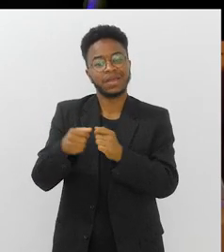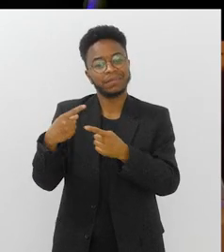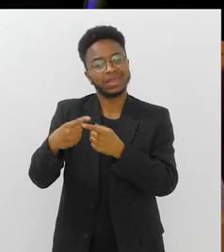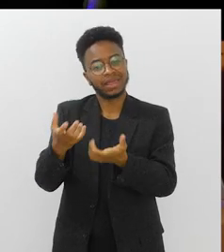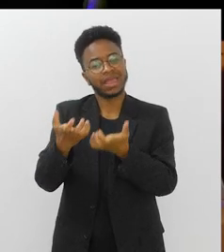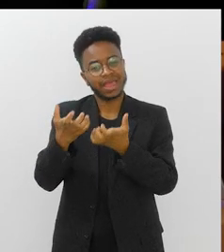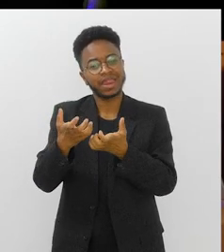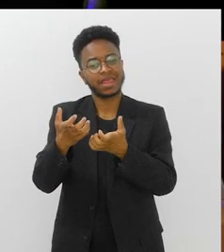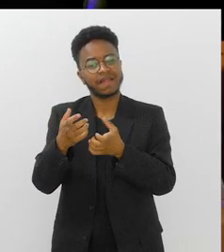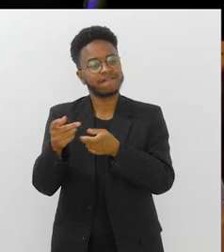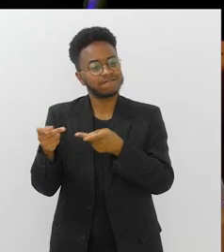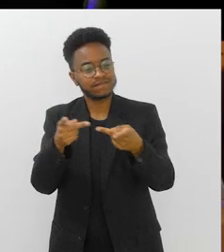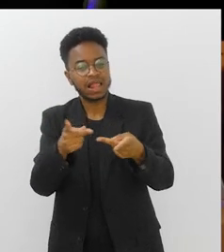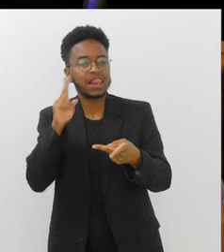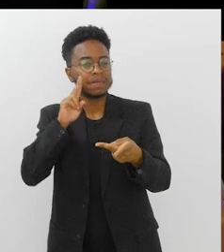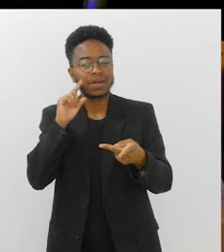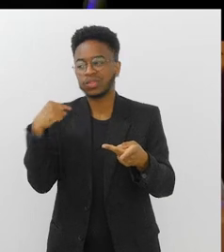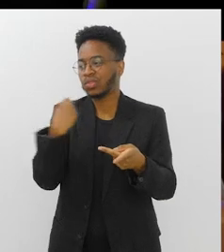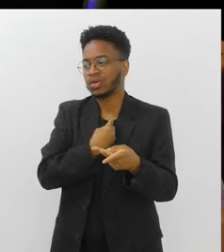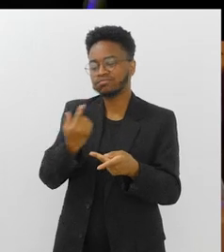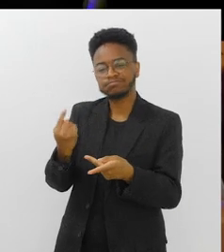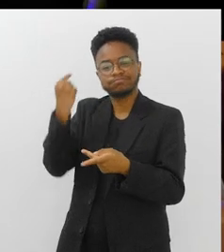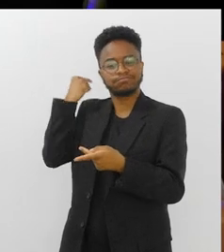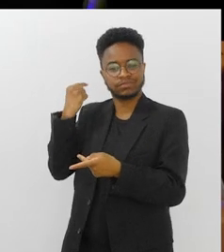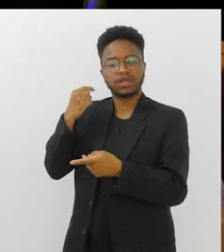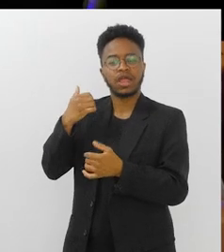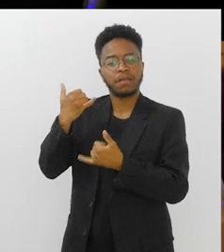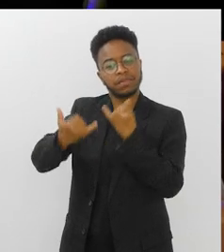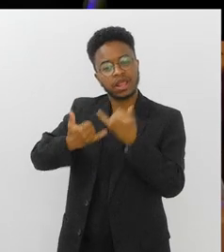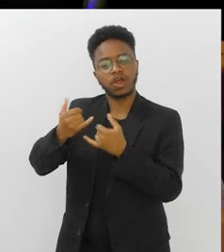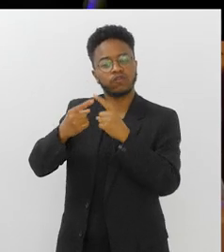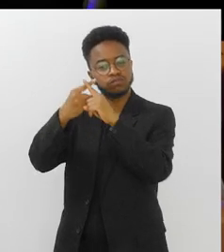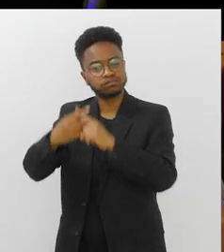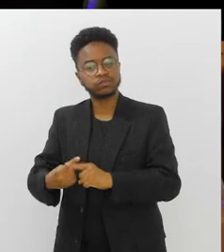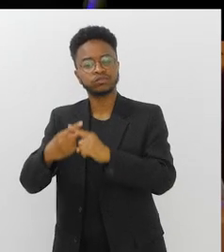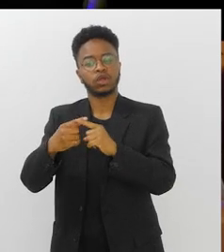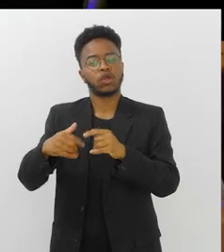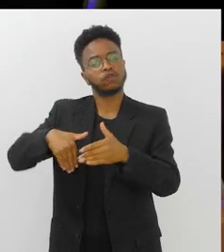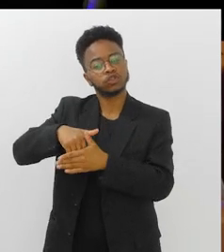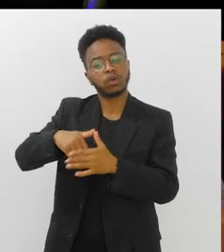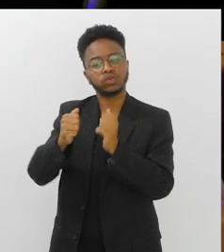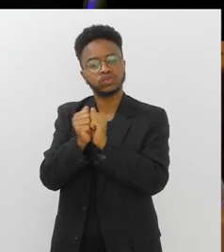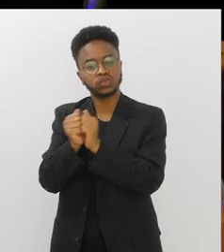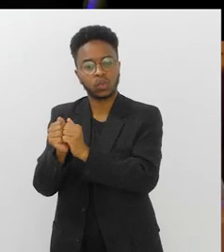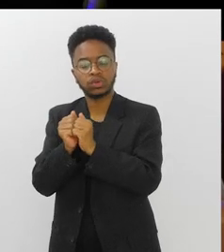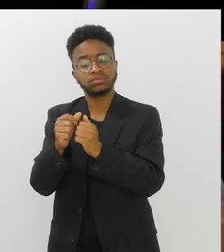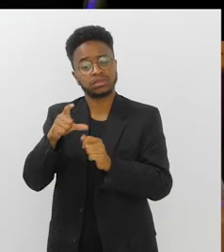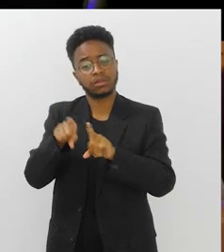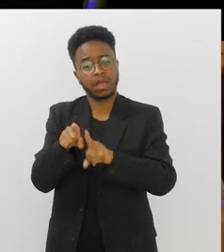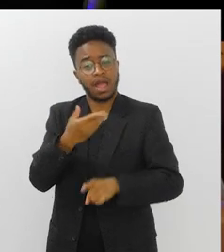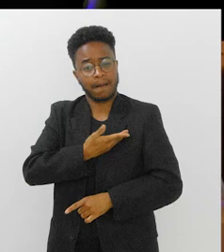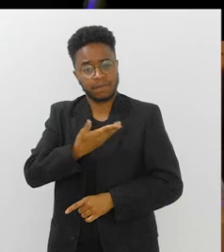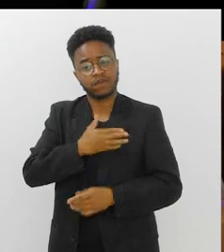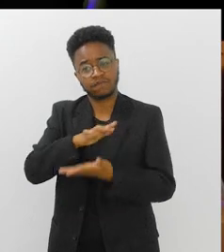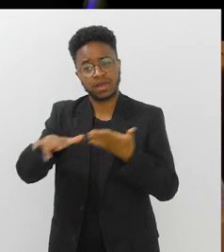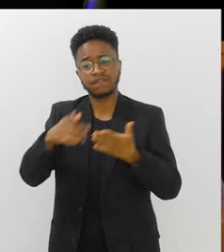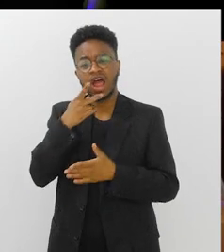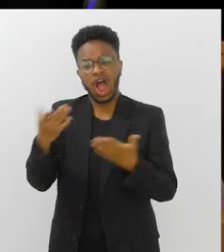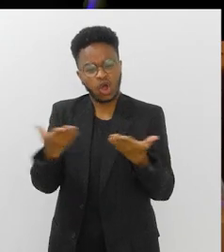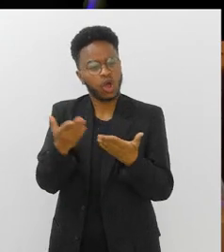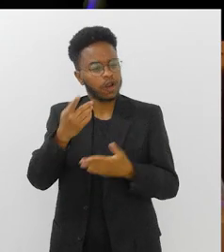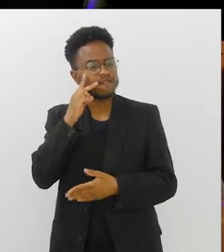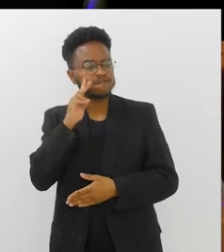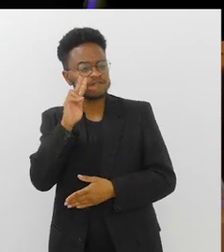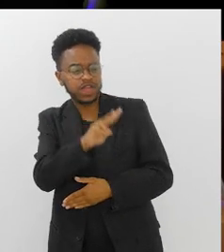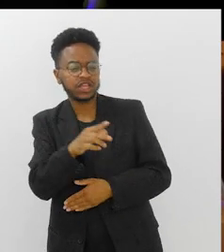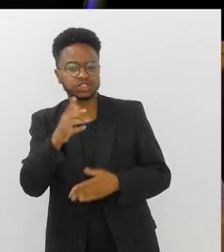via né lembrava da gente gente jogando bola lá muitos amigos que jogaram bola comigo lá naquela época falou Pô cara agora é a hora de ver o Santos